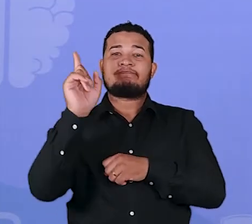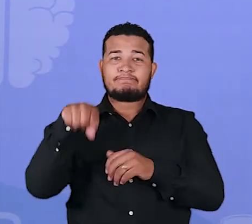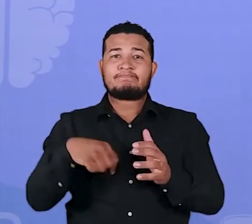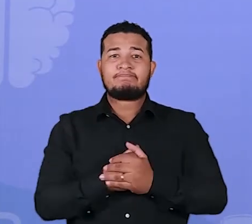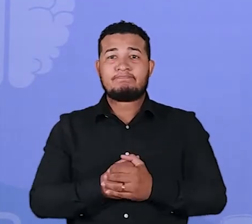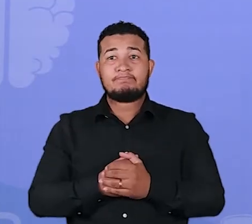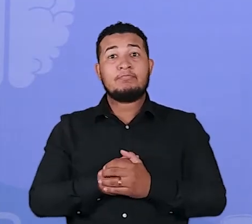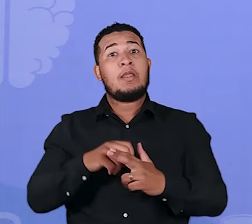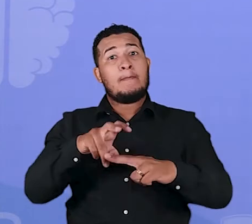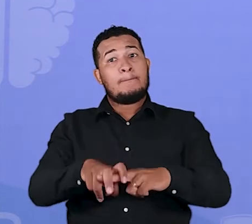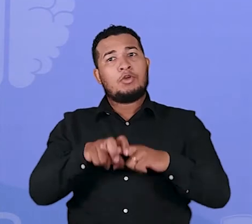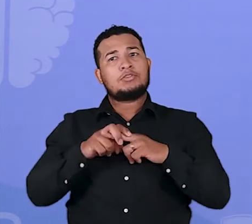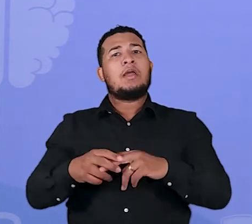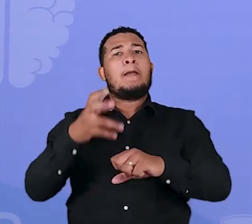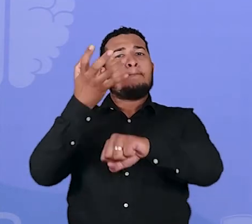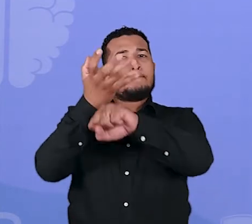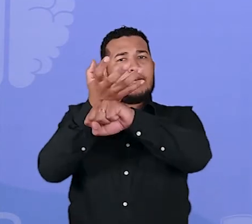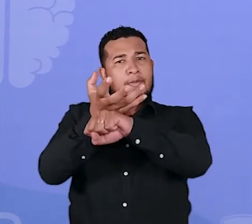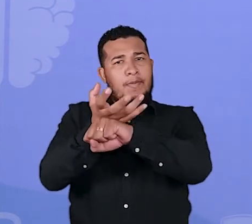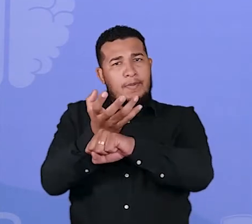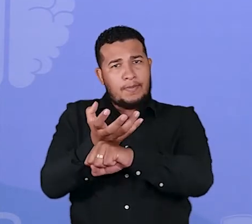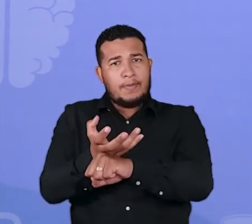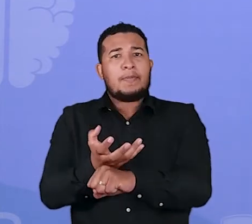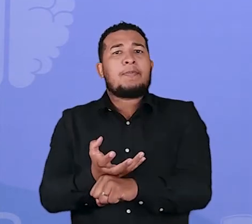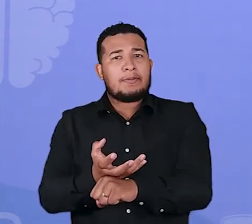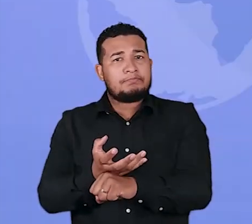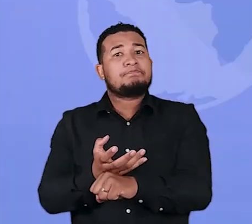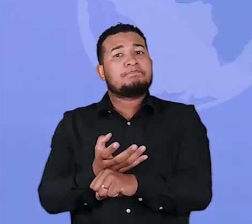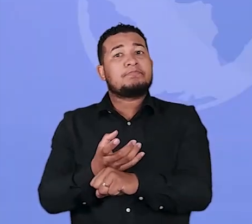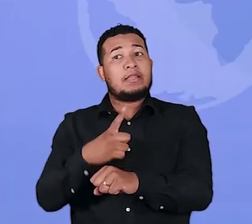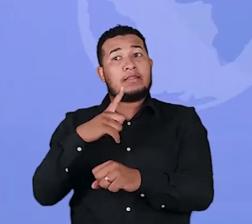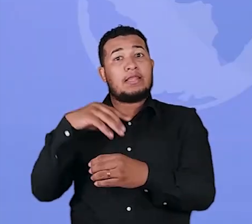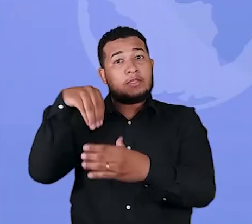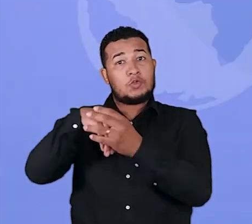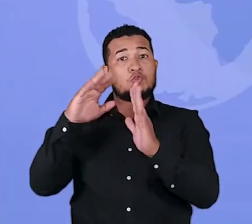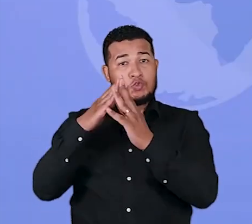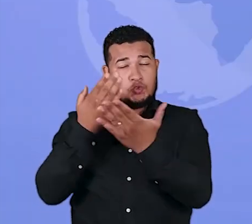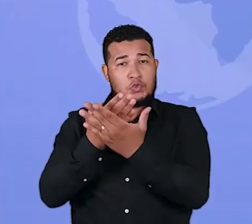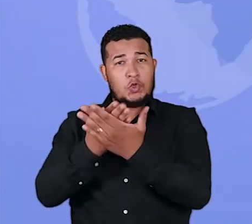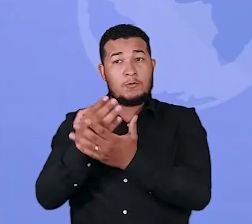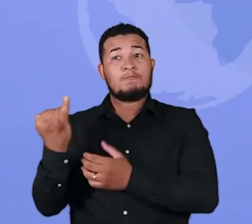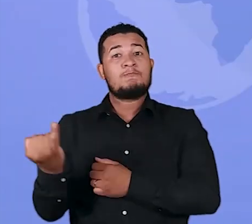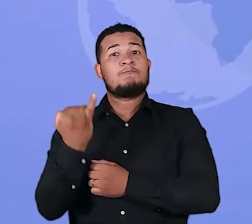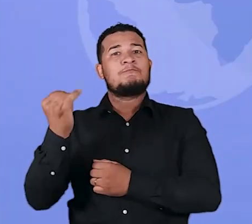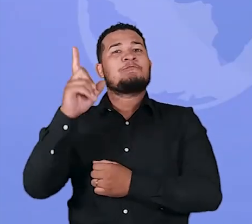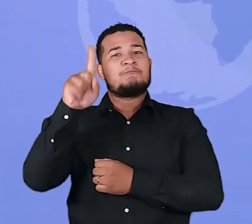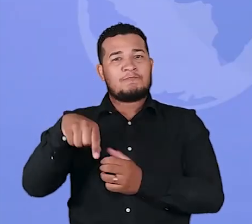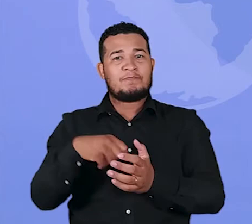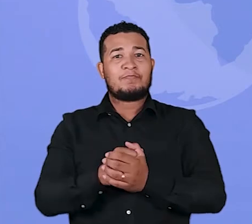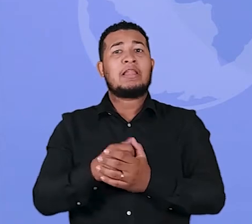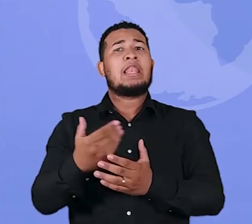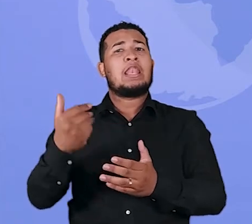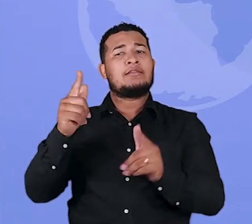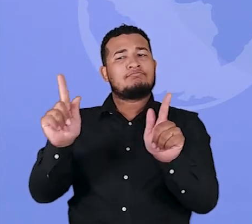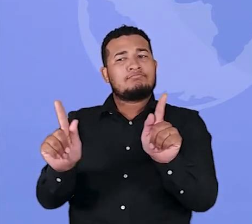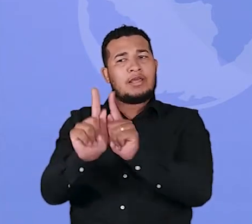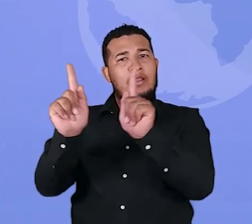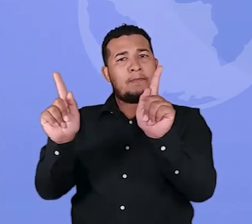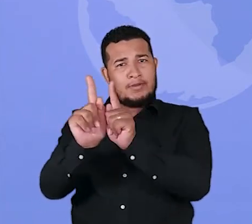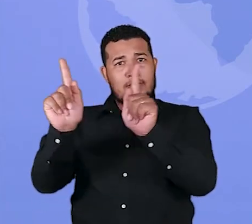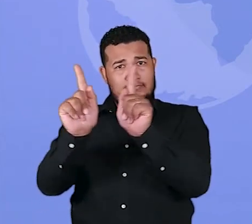Por isso que todas as disciplinas que tem na sua escola são importantes. Desde